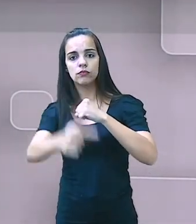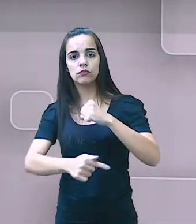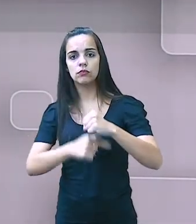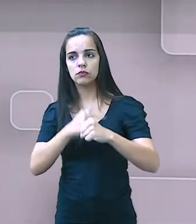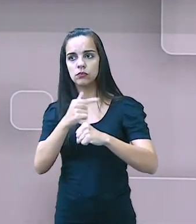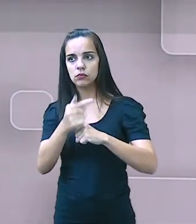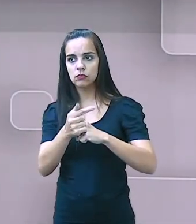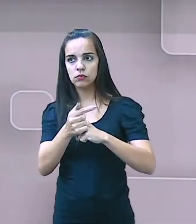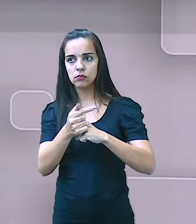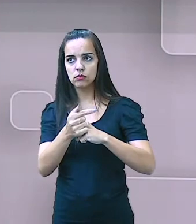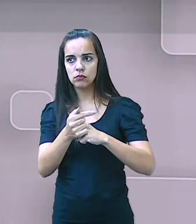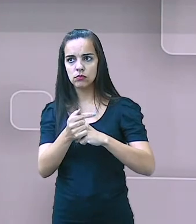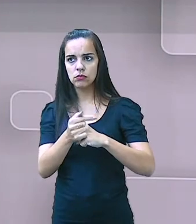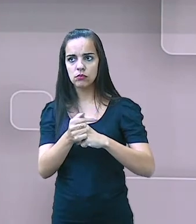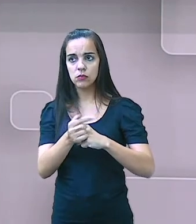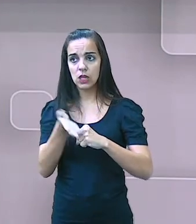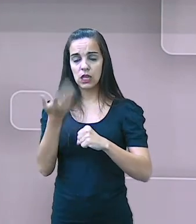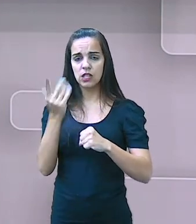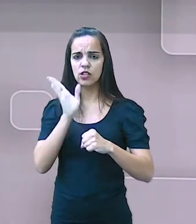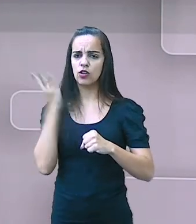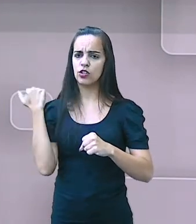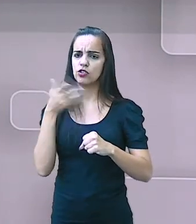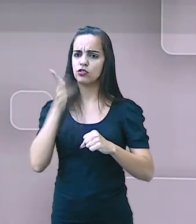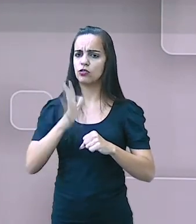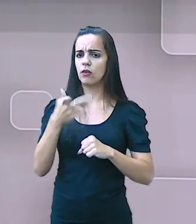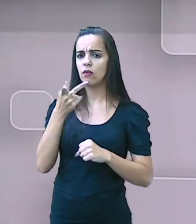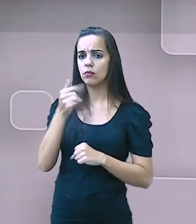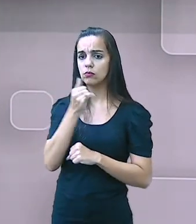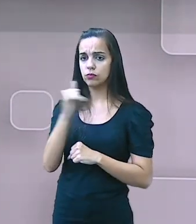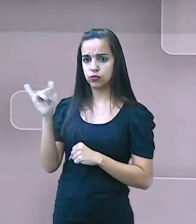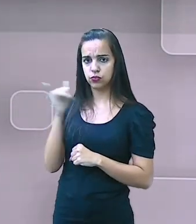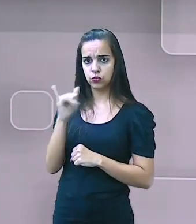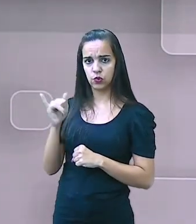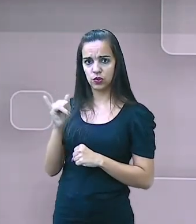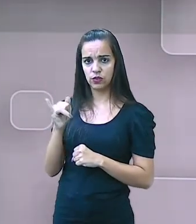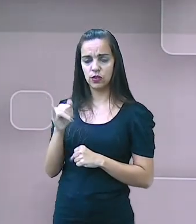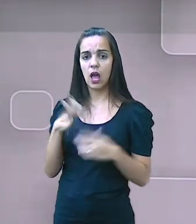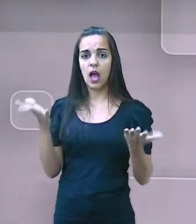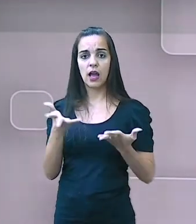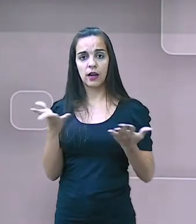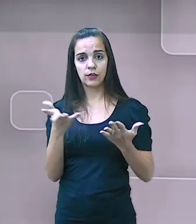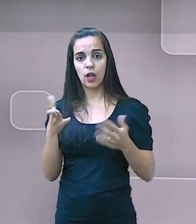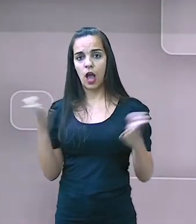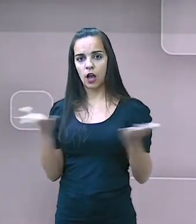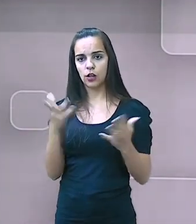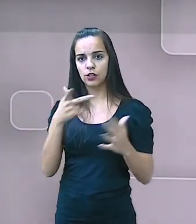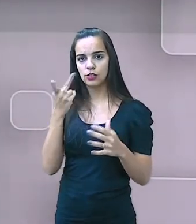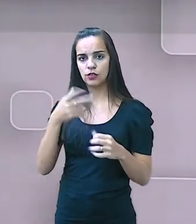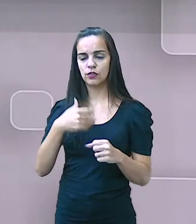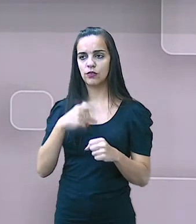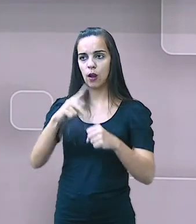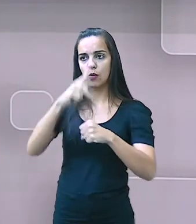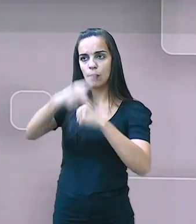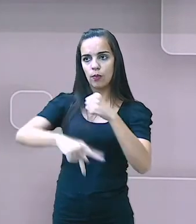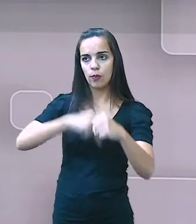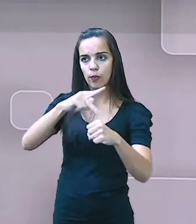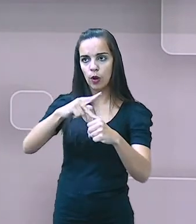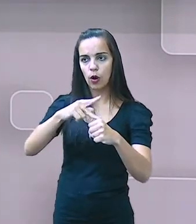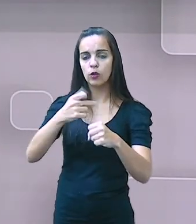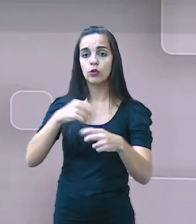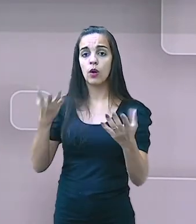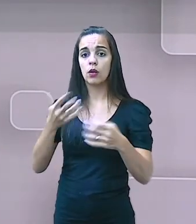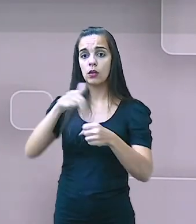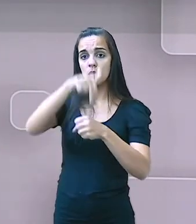não, elétron está lá na eletrosfera. Quais são as outras duas? Prótons e nêutrons. Muito bem.